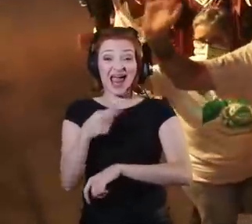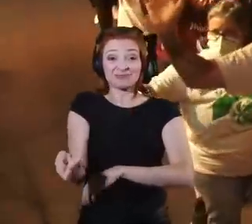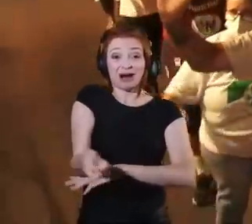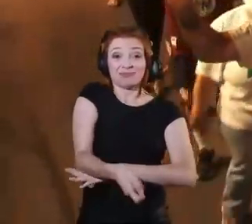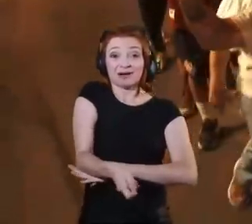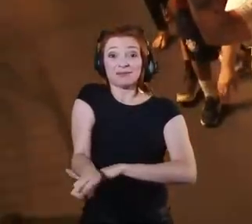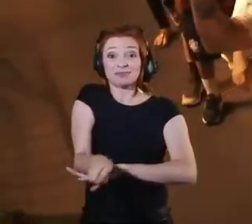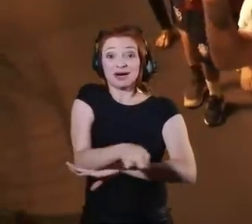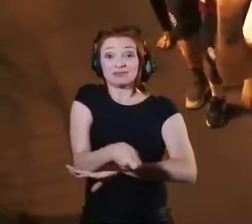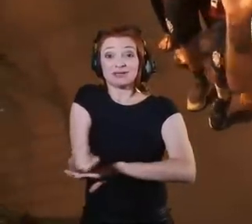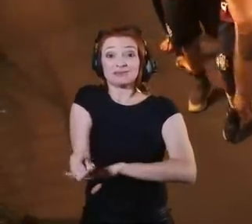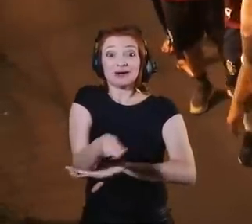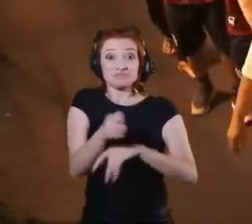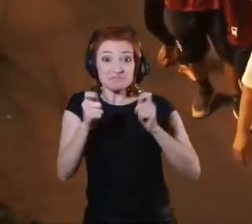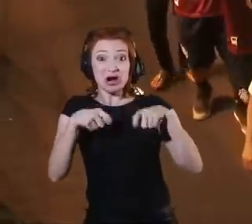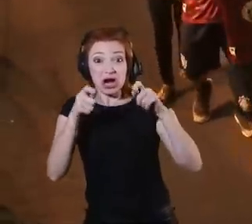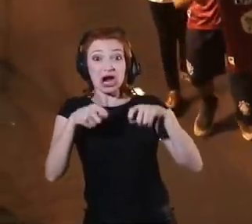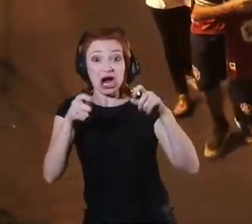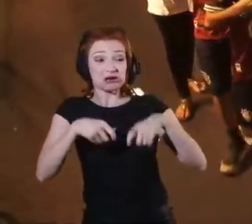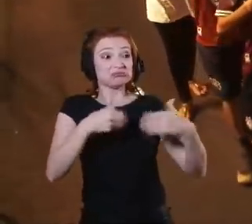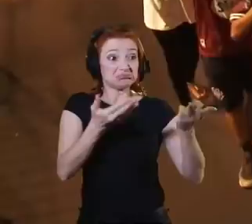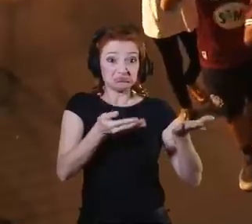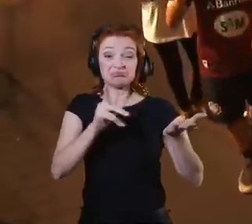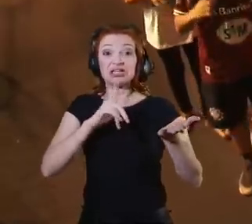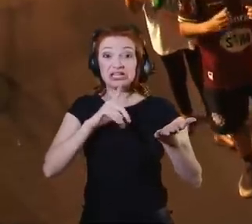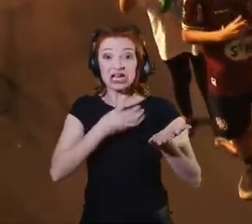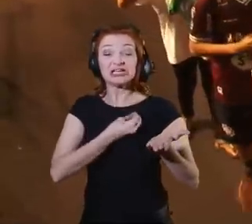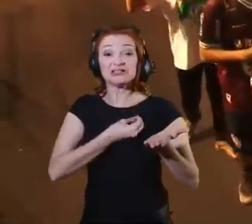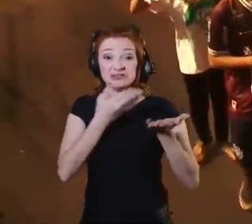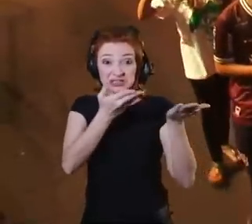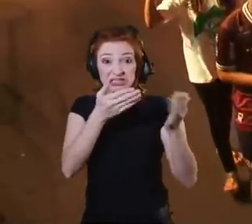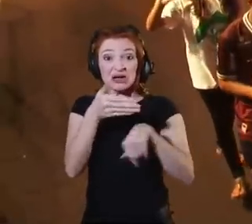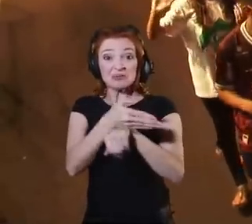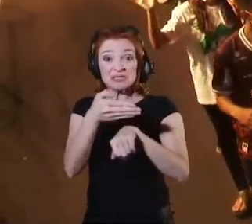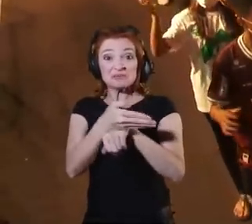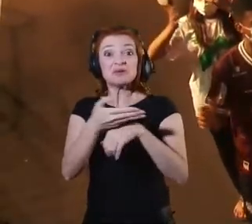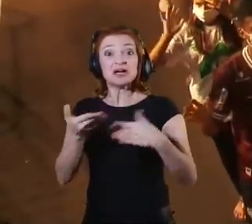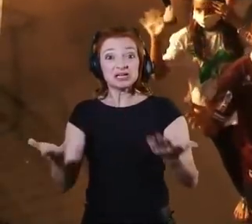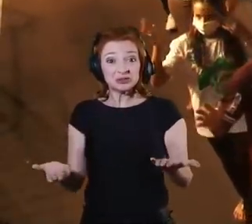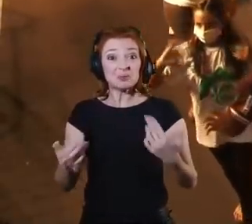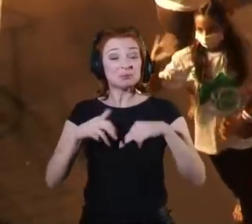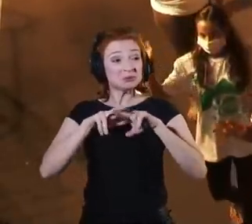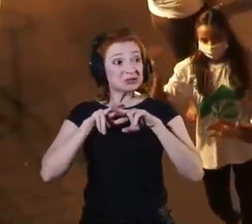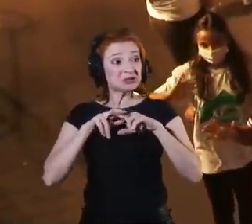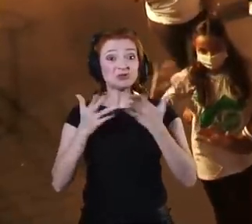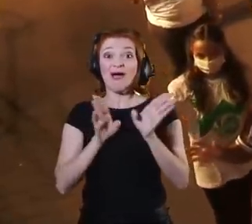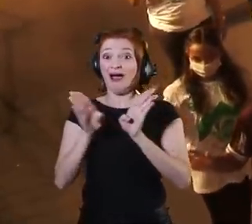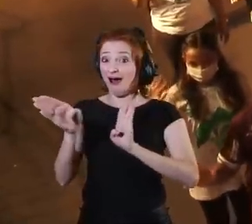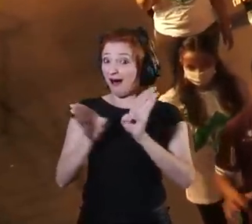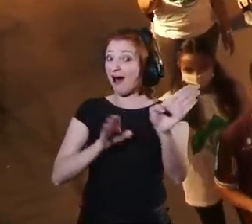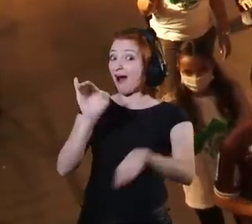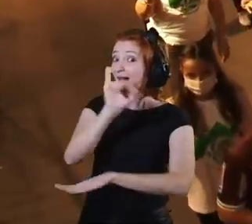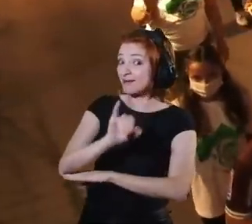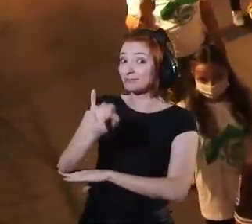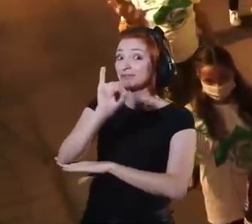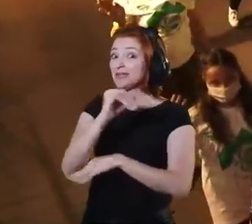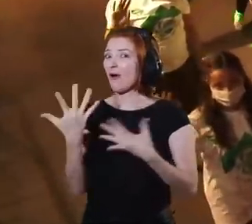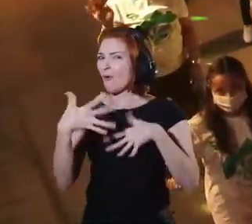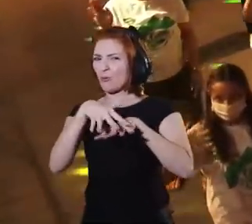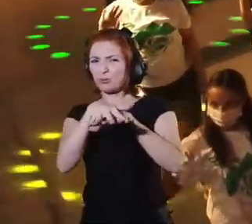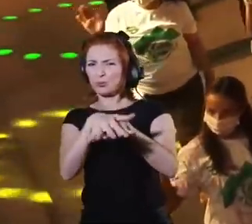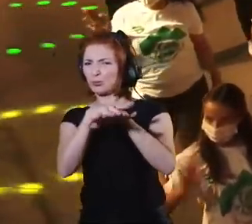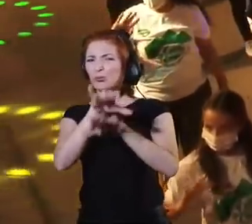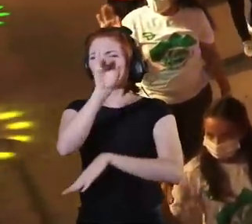bengala, enfim, para conseguir se guiar e está aqui presente participando. Afinal, a acessibilidade é muito importante, a inclusão é